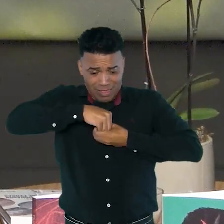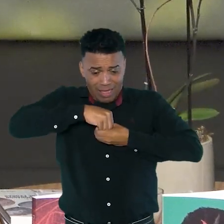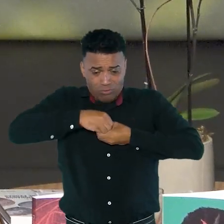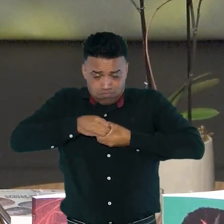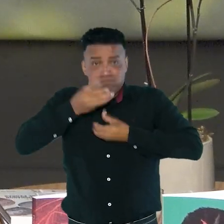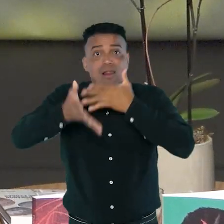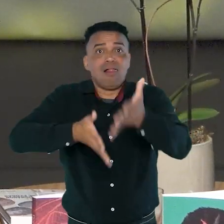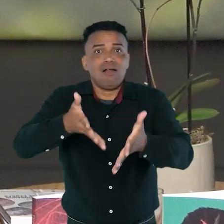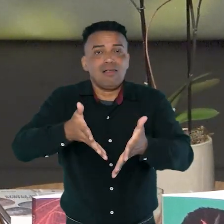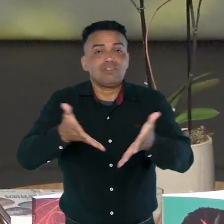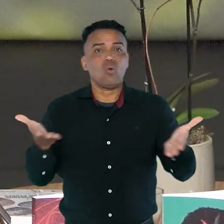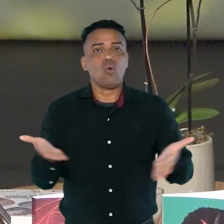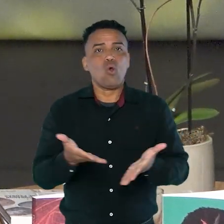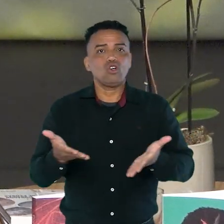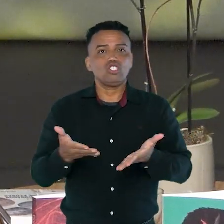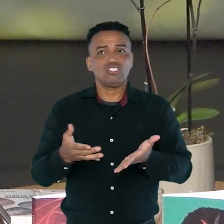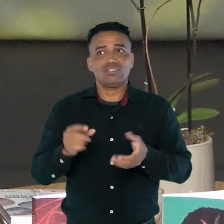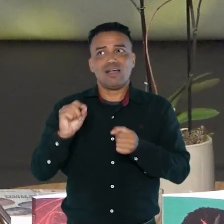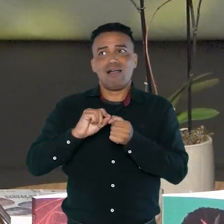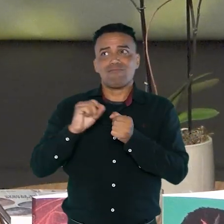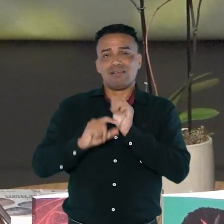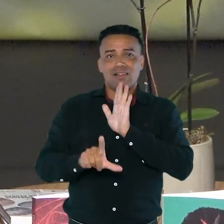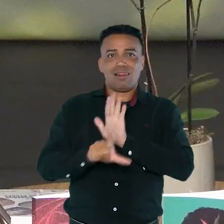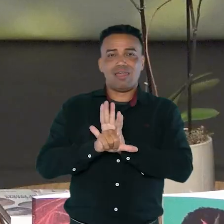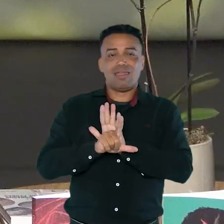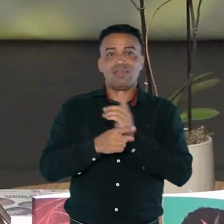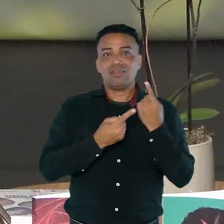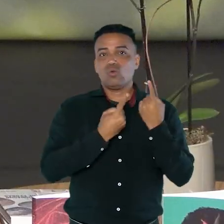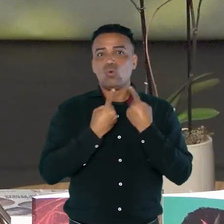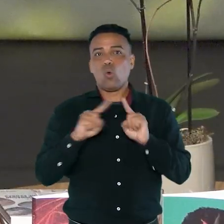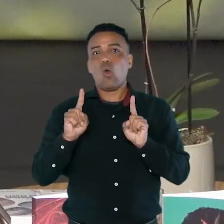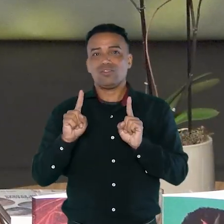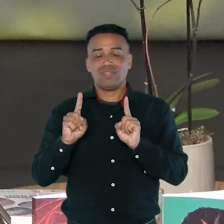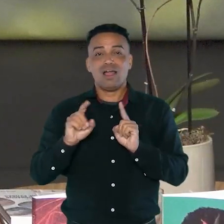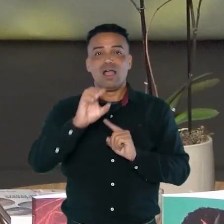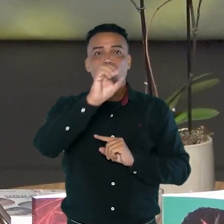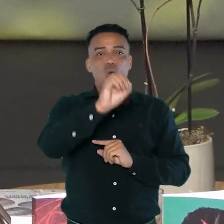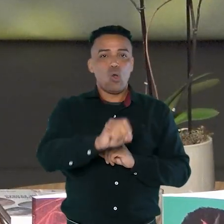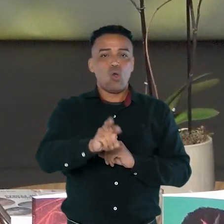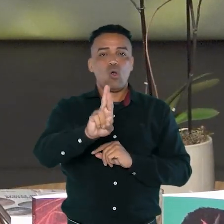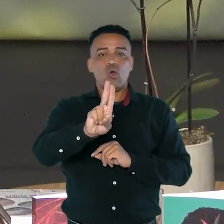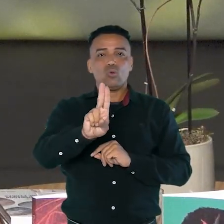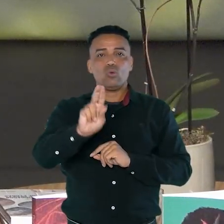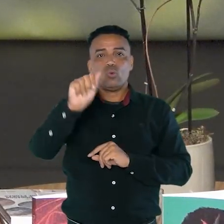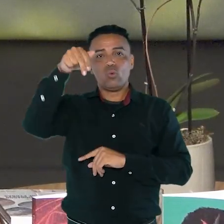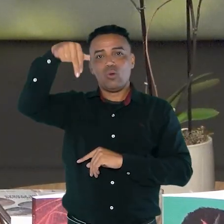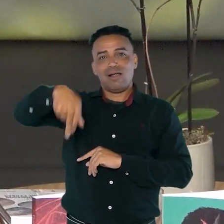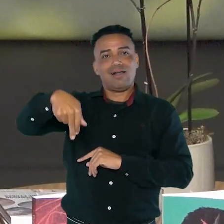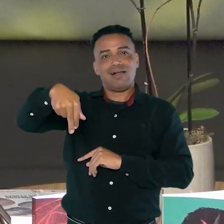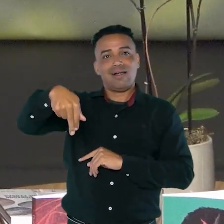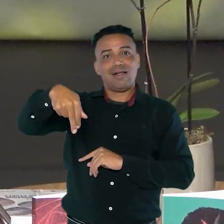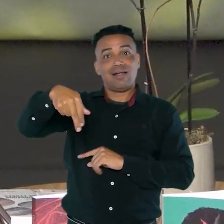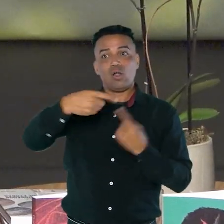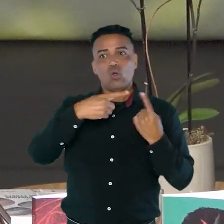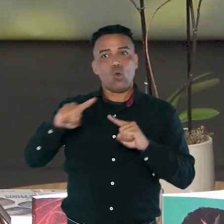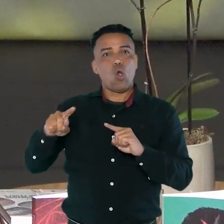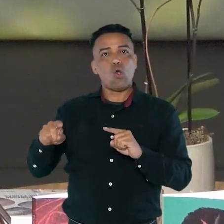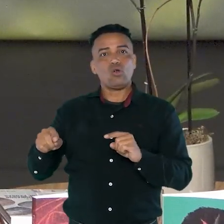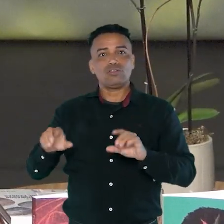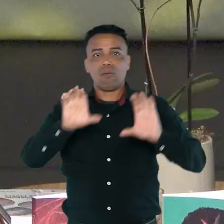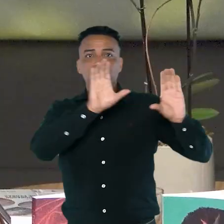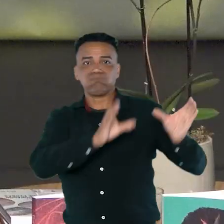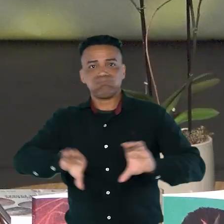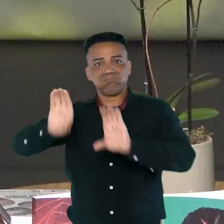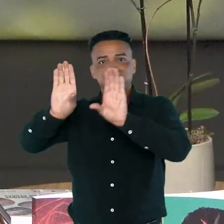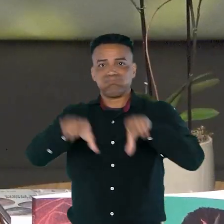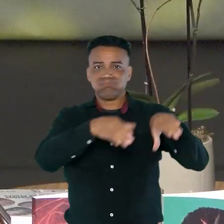Você pega hoje, eles estão fazendo uma lei anti-Oruan, uma lei contra o funk, que já foi uma lei contra a capoeira, que já